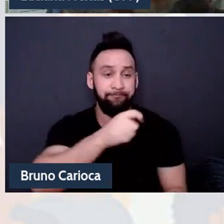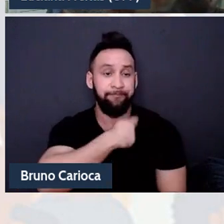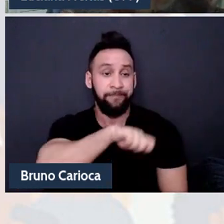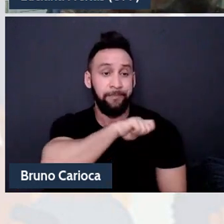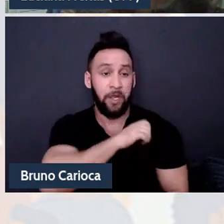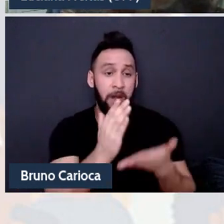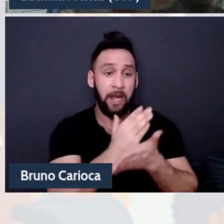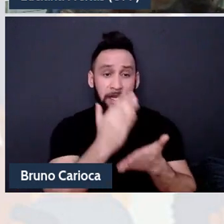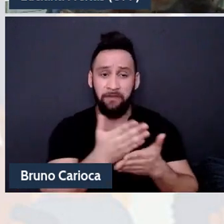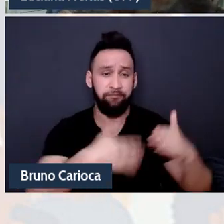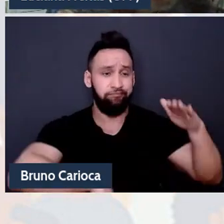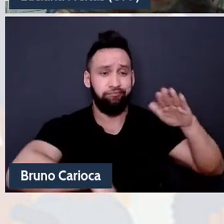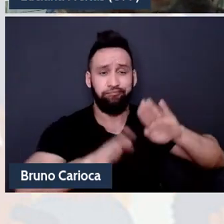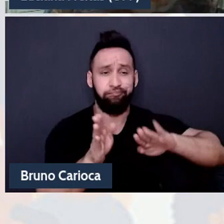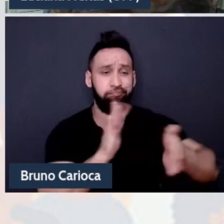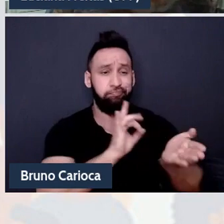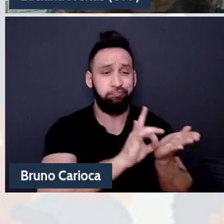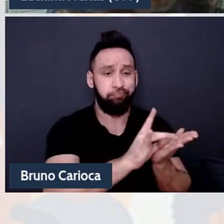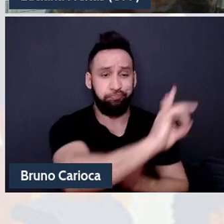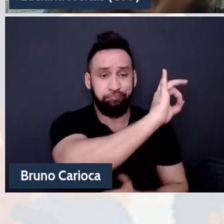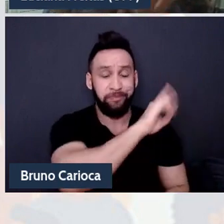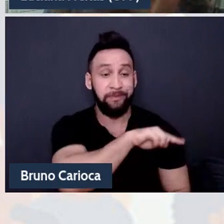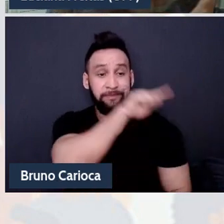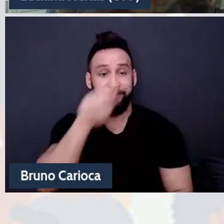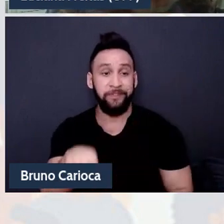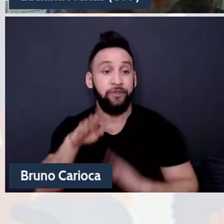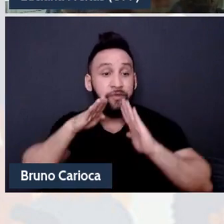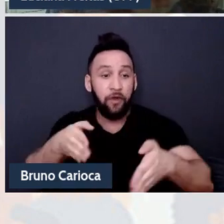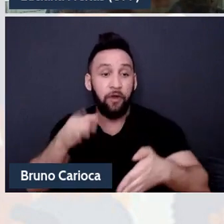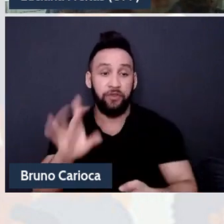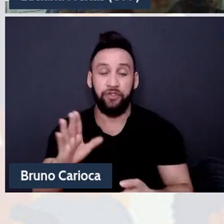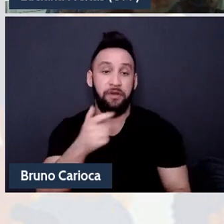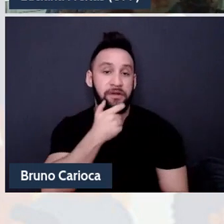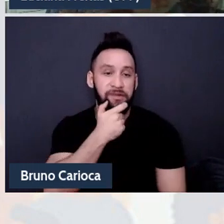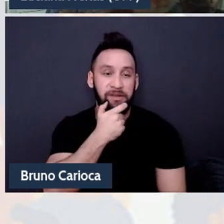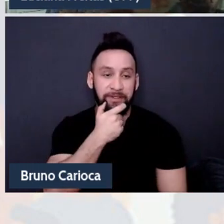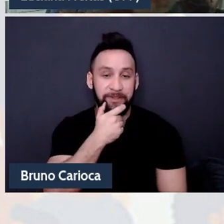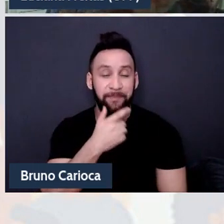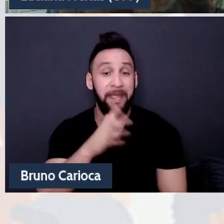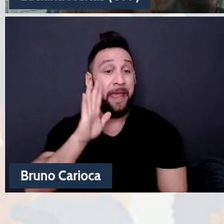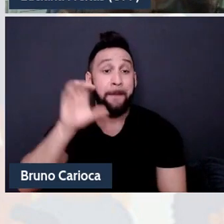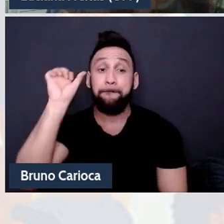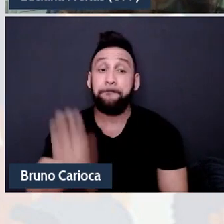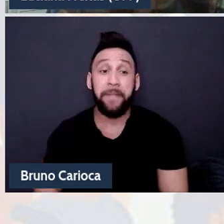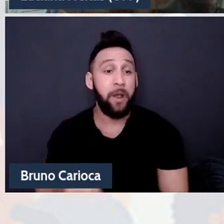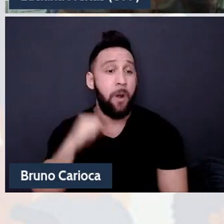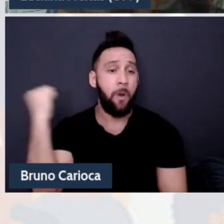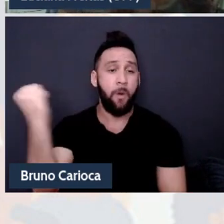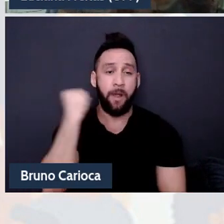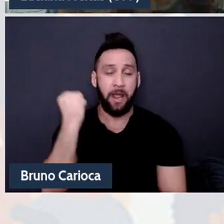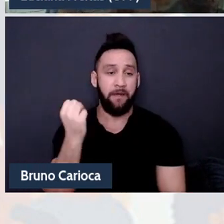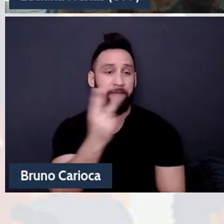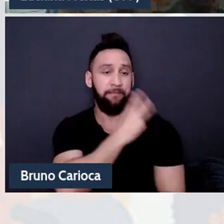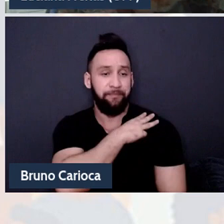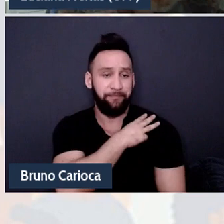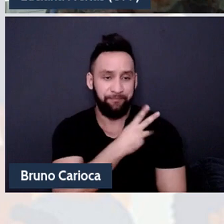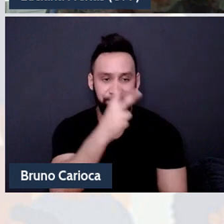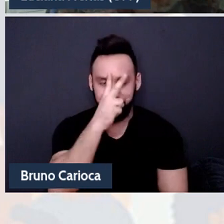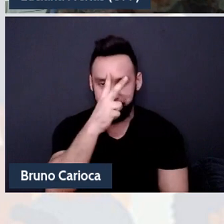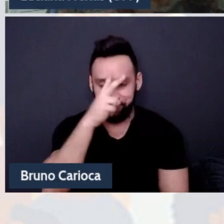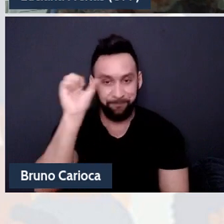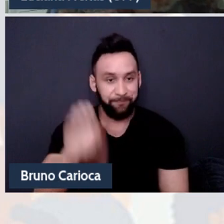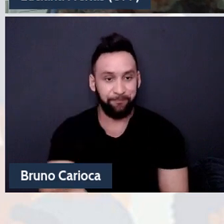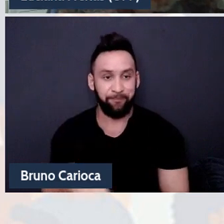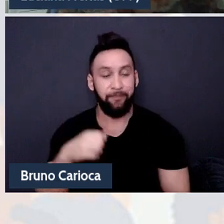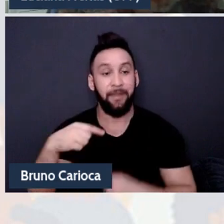né? O de ensino médio, então, foi o verdadeiro caos, né, gente? Depois, em